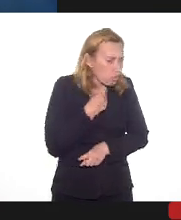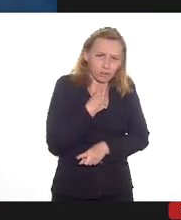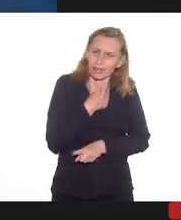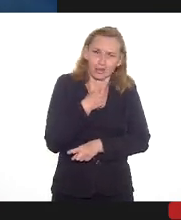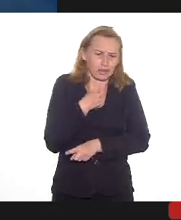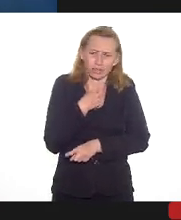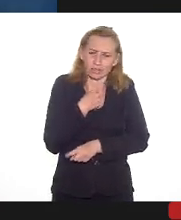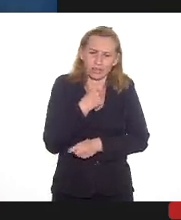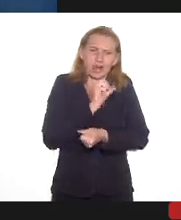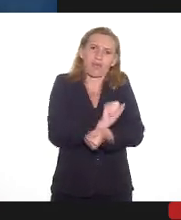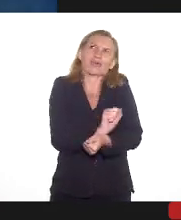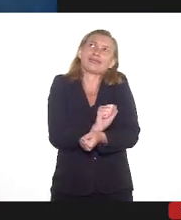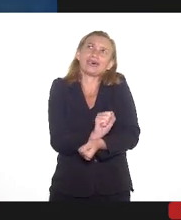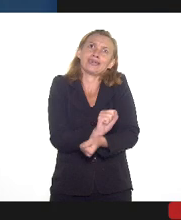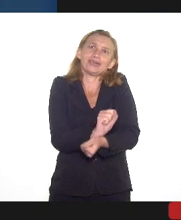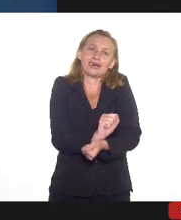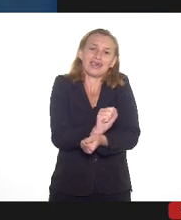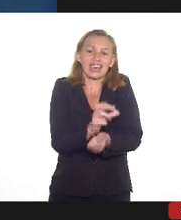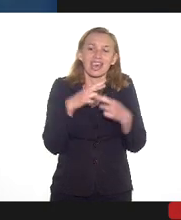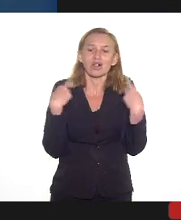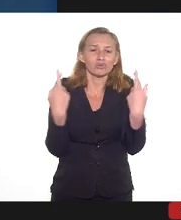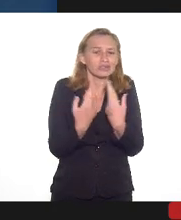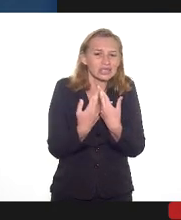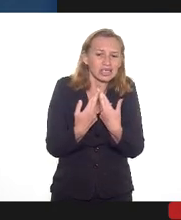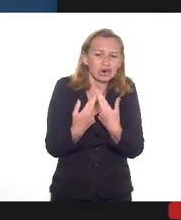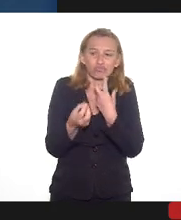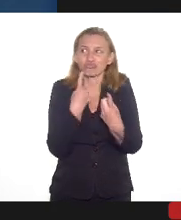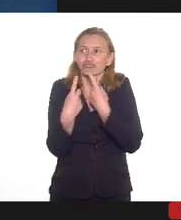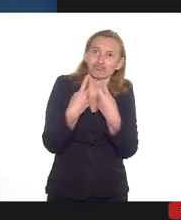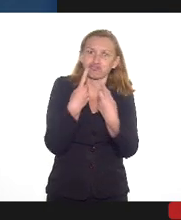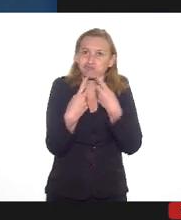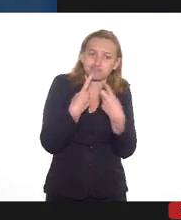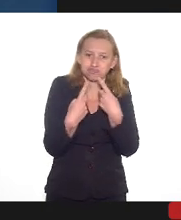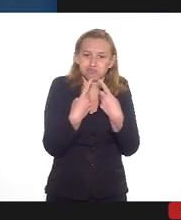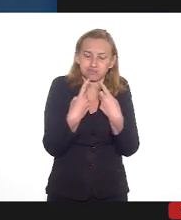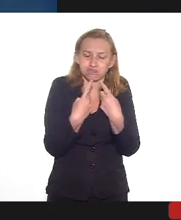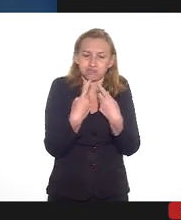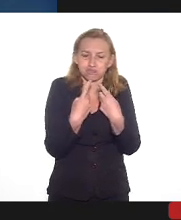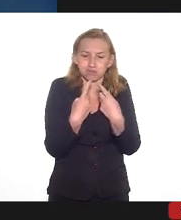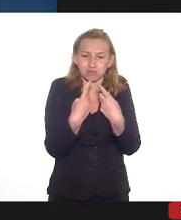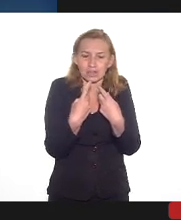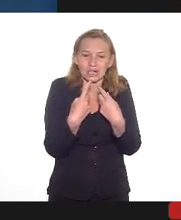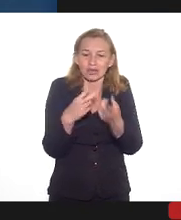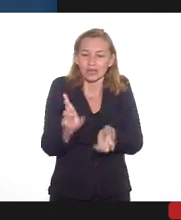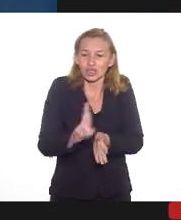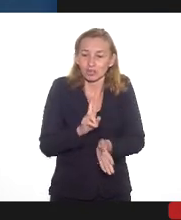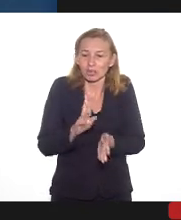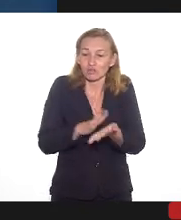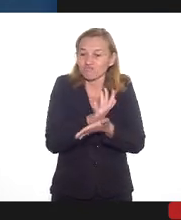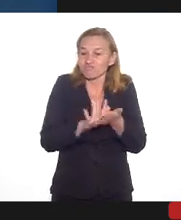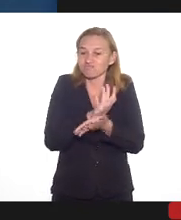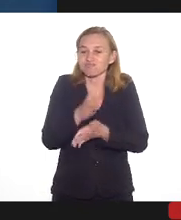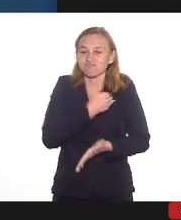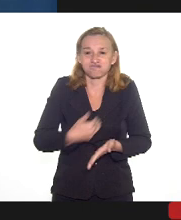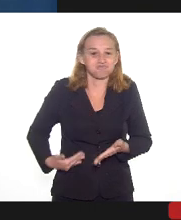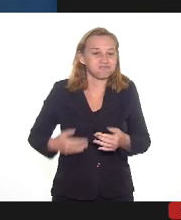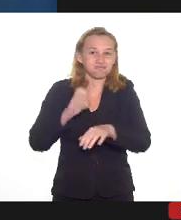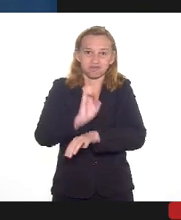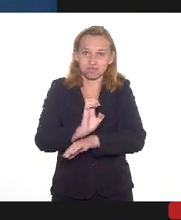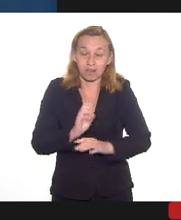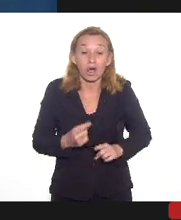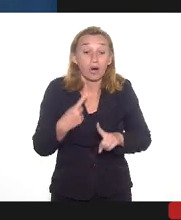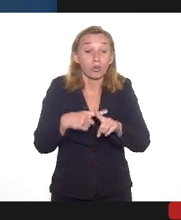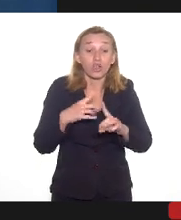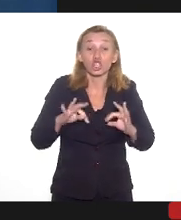mais esperar reuniões, discussões e uma não resposta do governo do Estado.